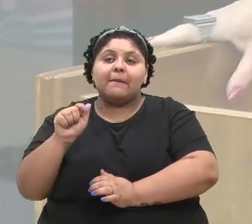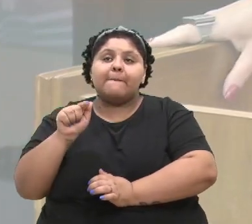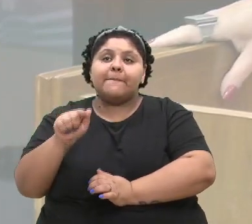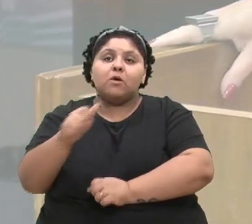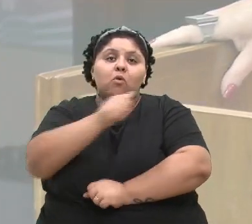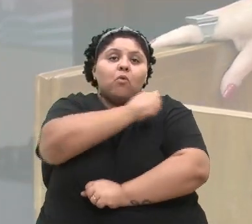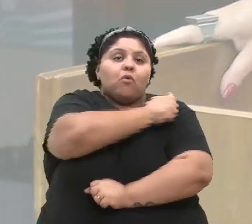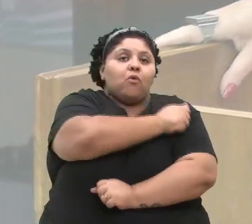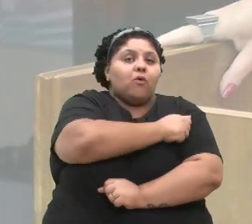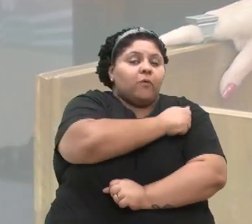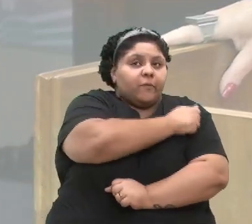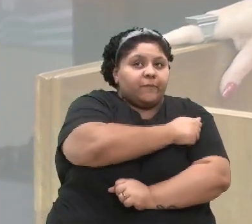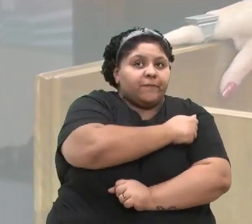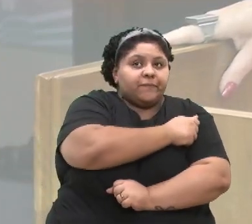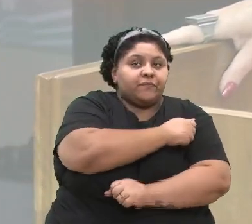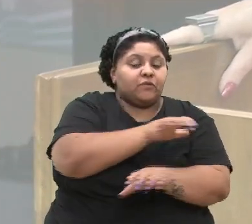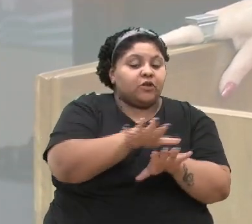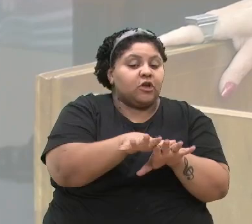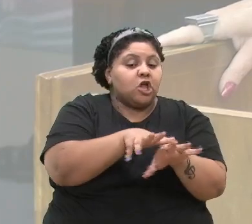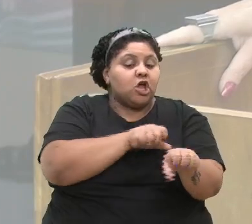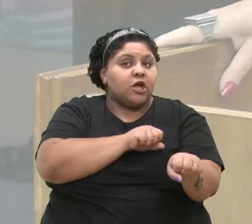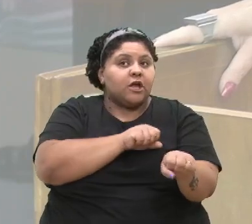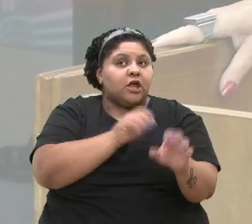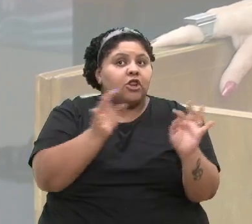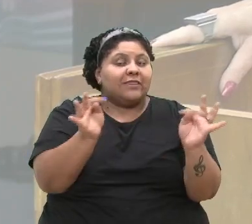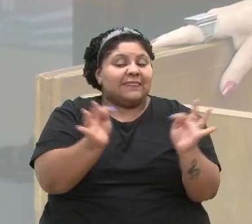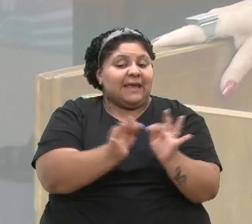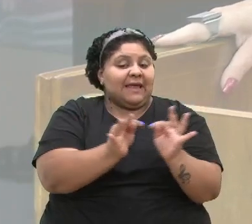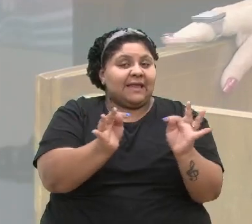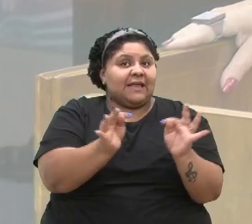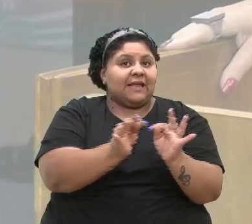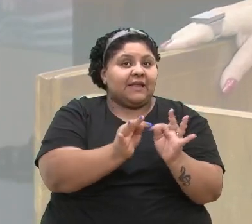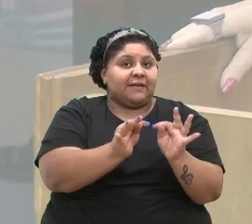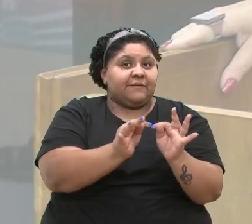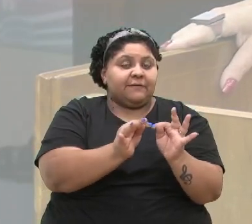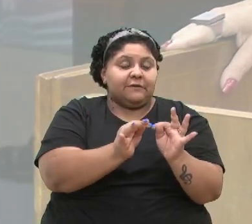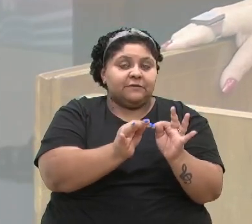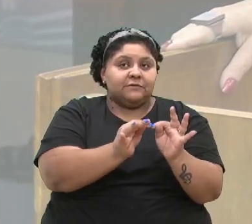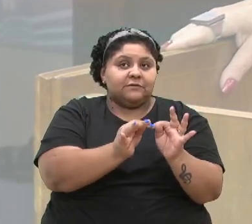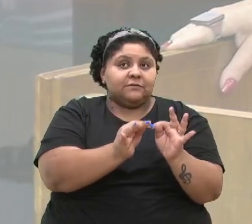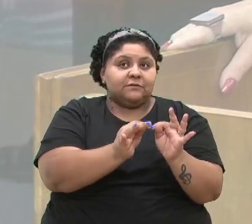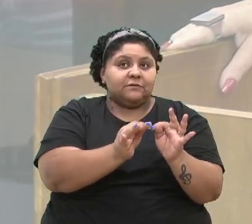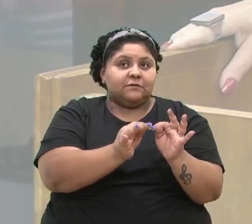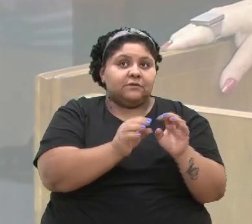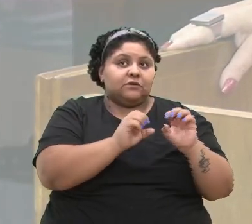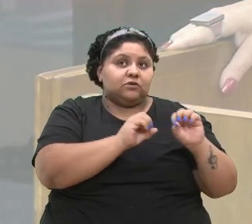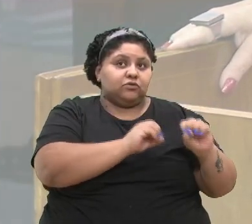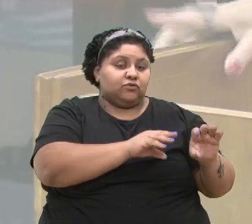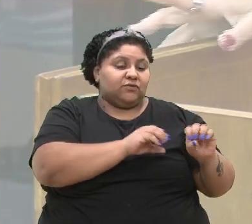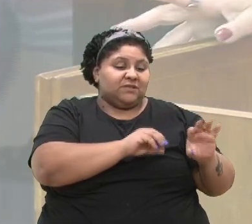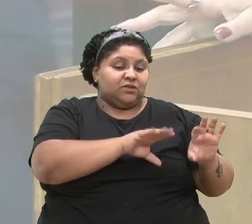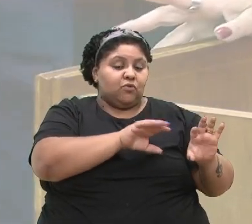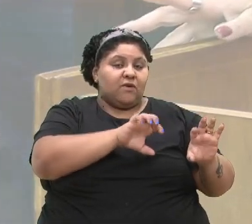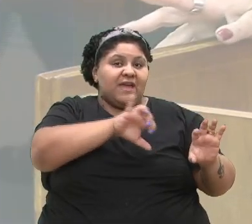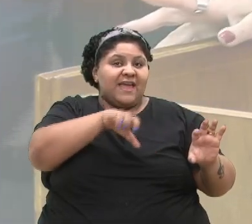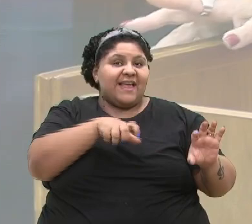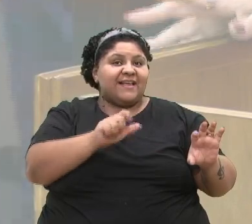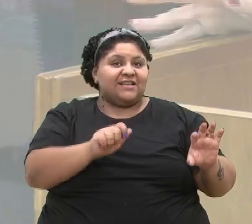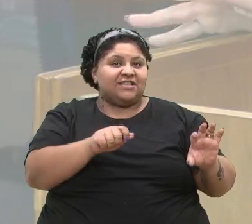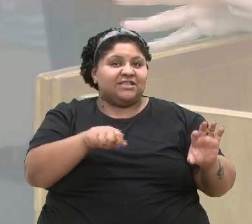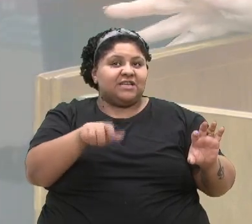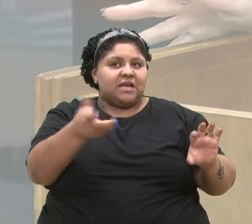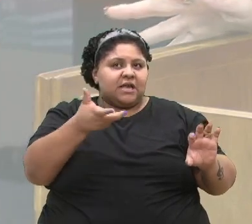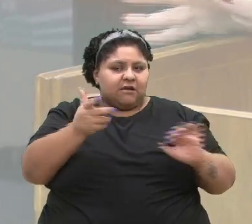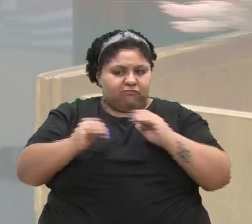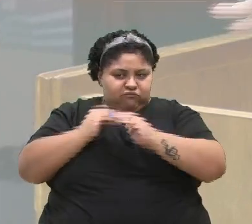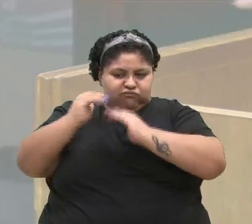estudantes com formação técnica no no ensino para jovens e adultos. Como nós queremos